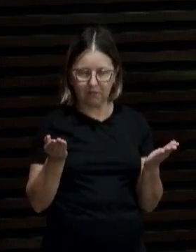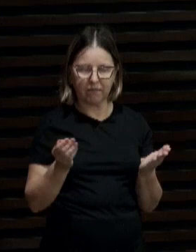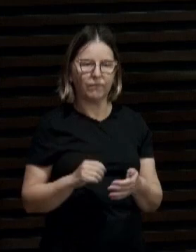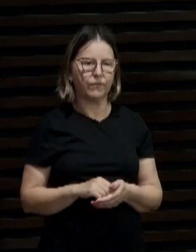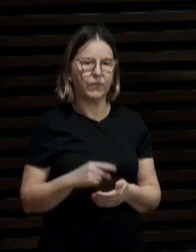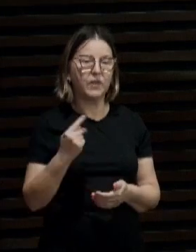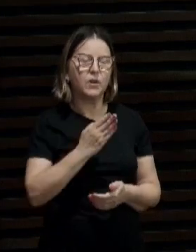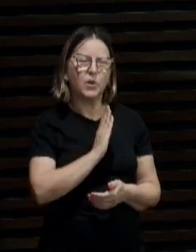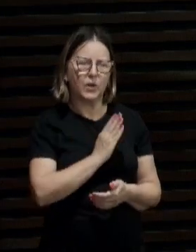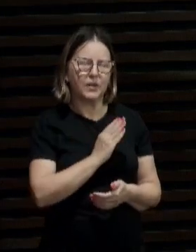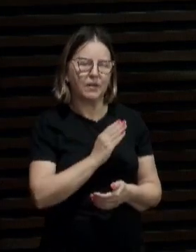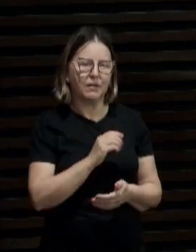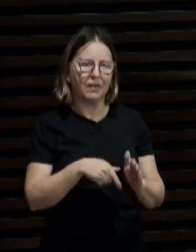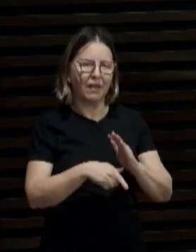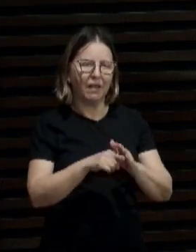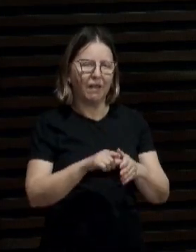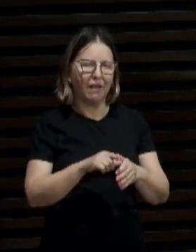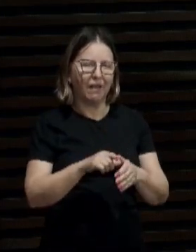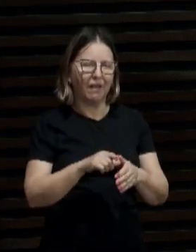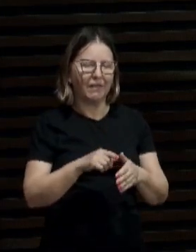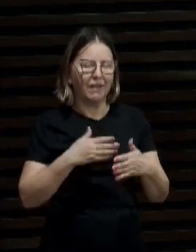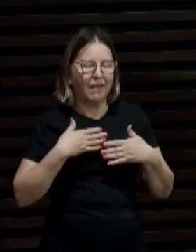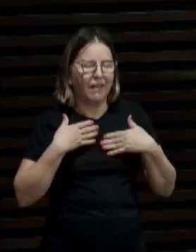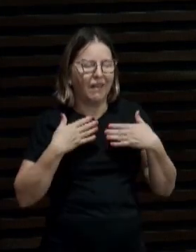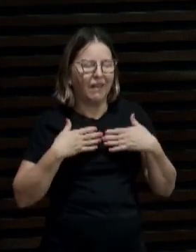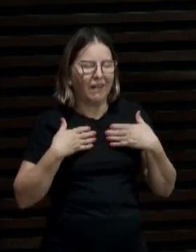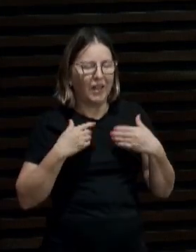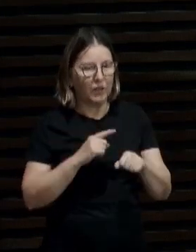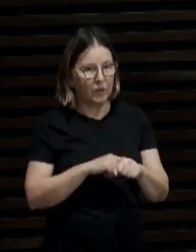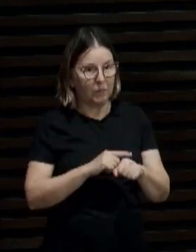Seu coração ele ardia mais quando você ouvia a palavra do Senhor do que hoje?